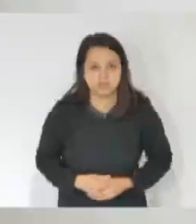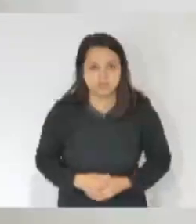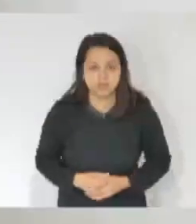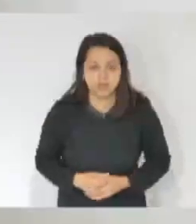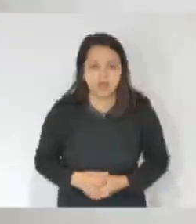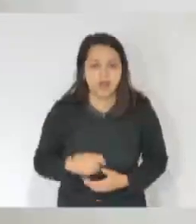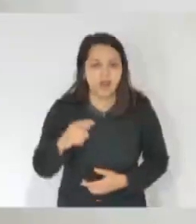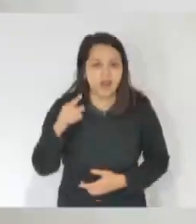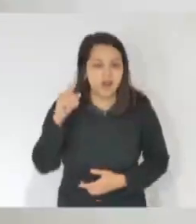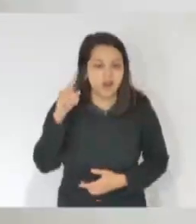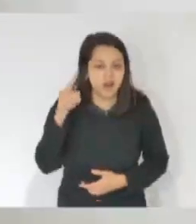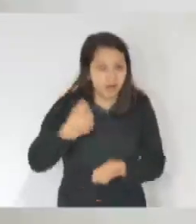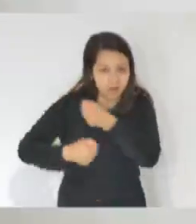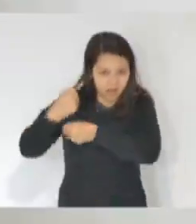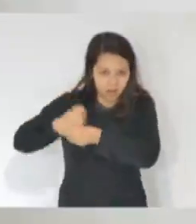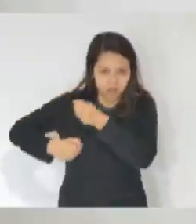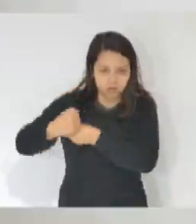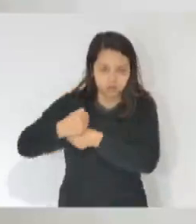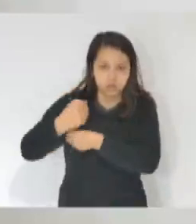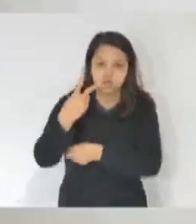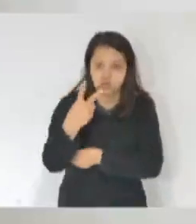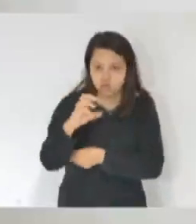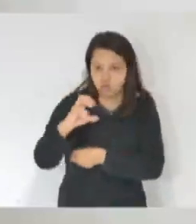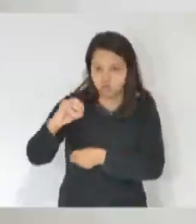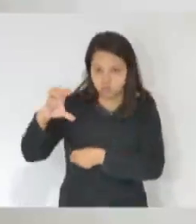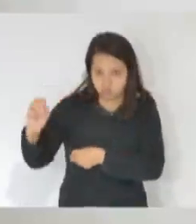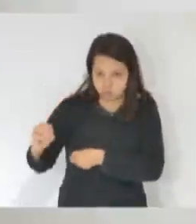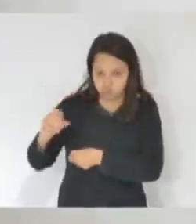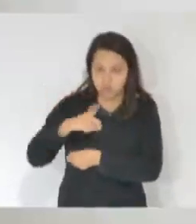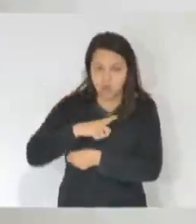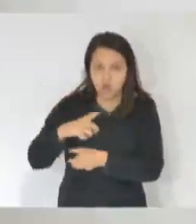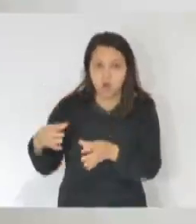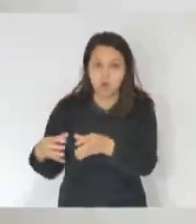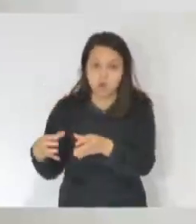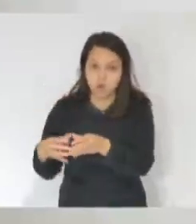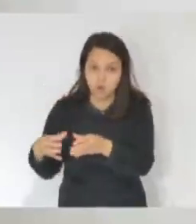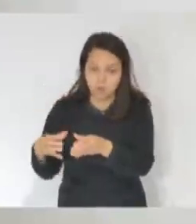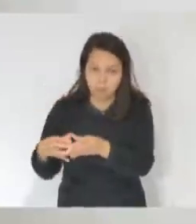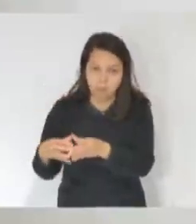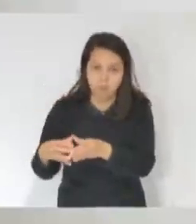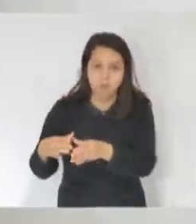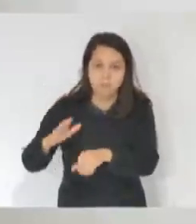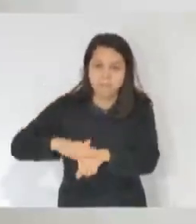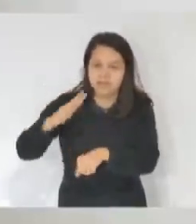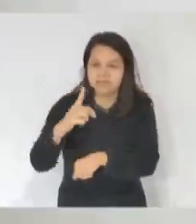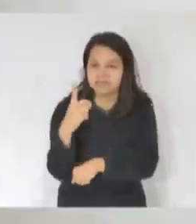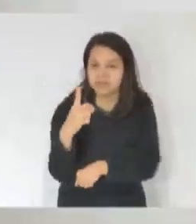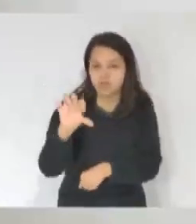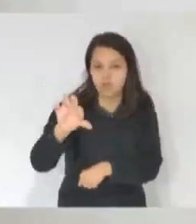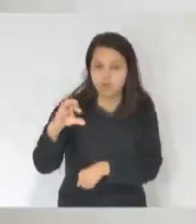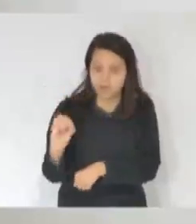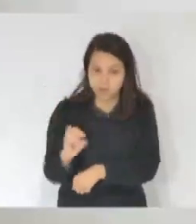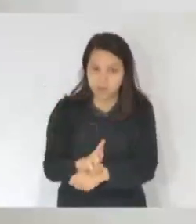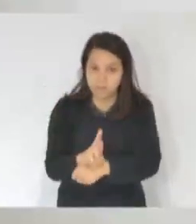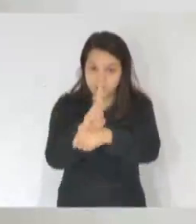em 2000, nós tivemos aí um grupo de mais de 190 representantes de